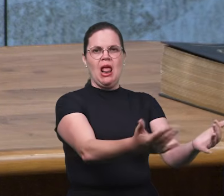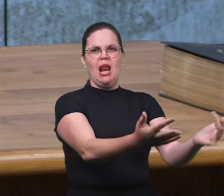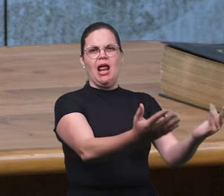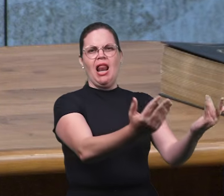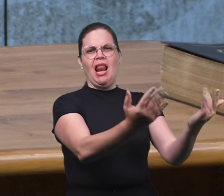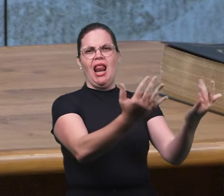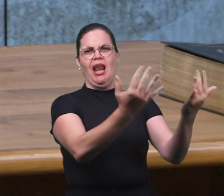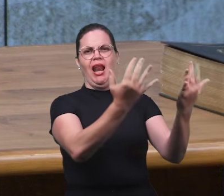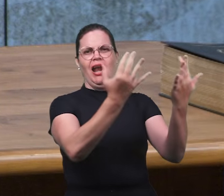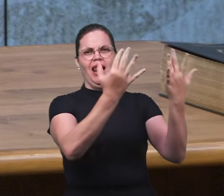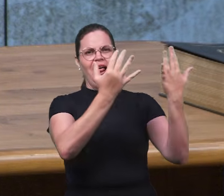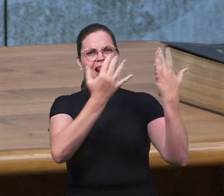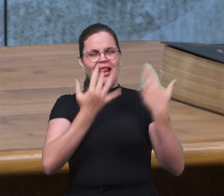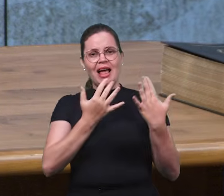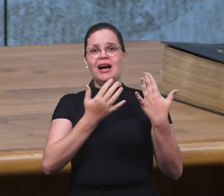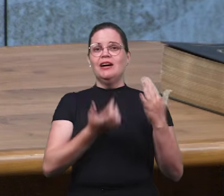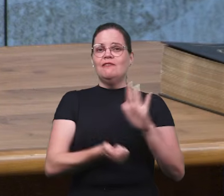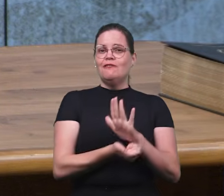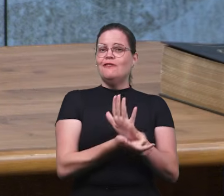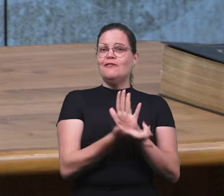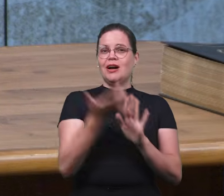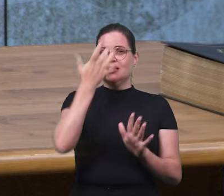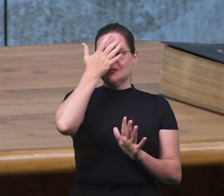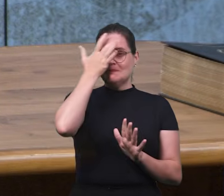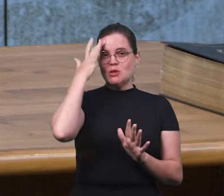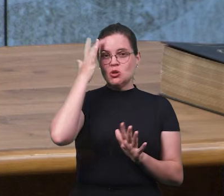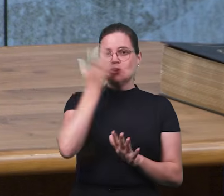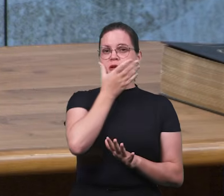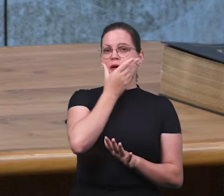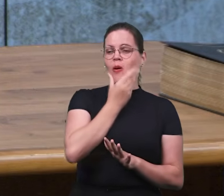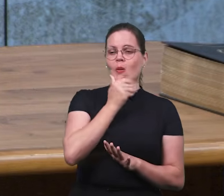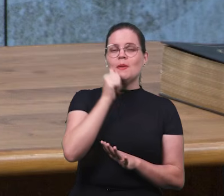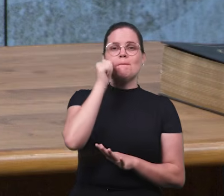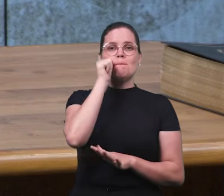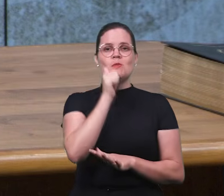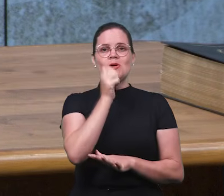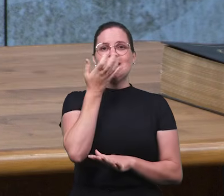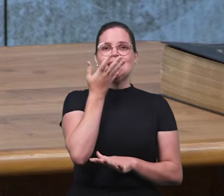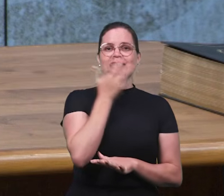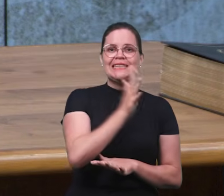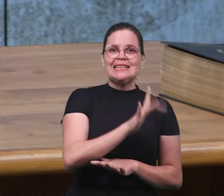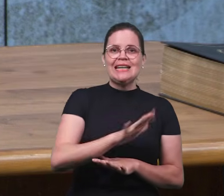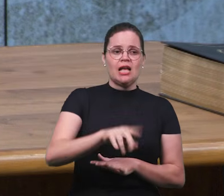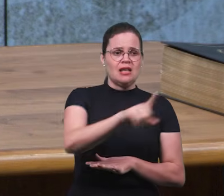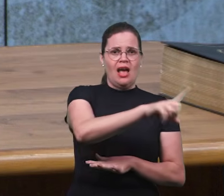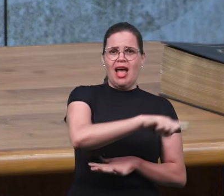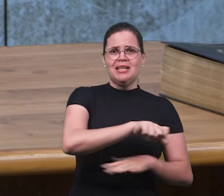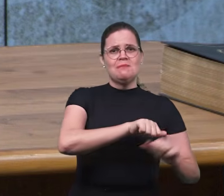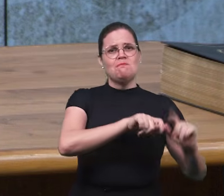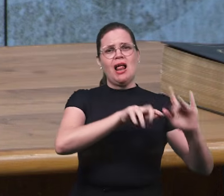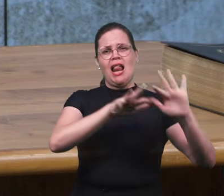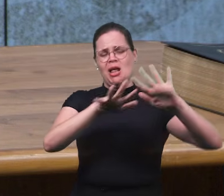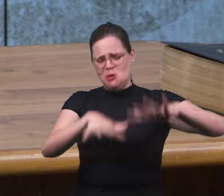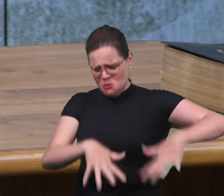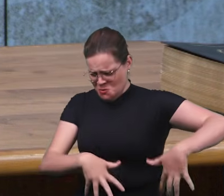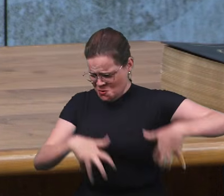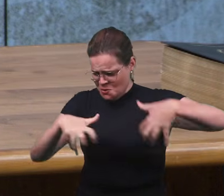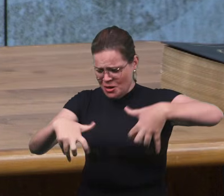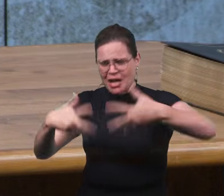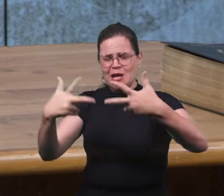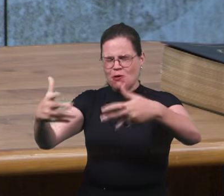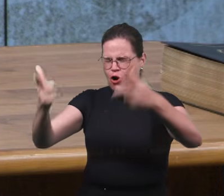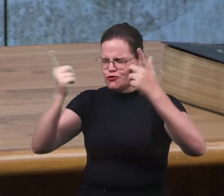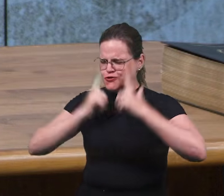grande congregação de homens e mulheres e de crianças, porque o povo chorava com grande